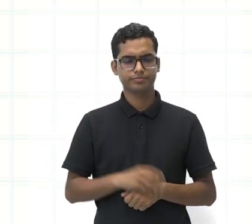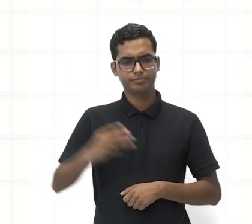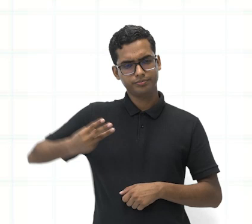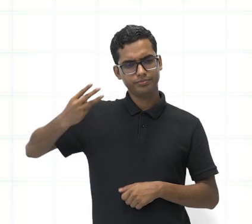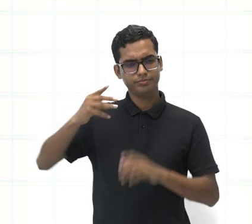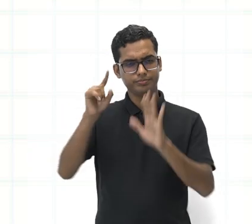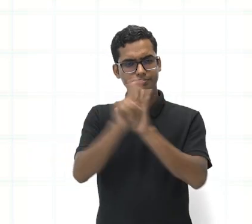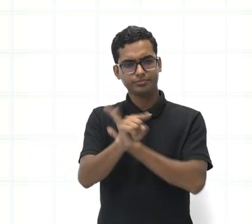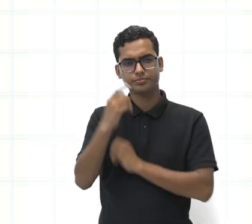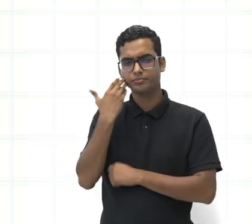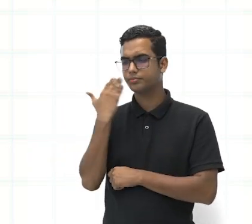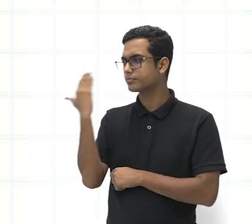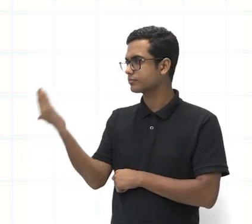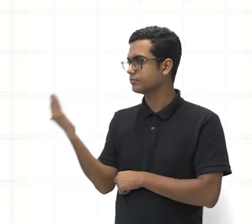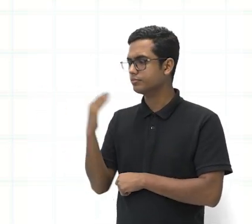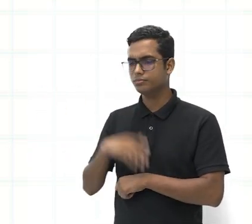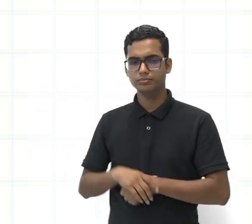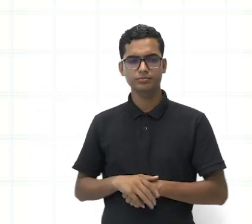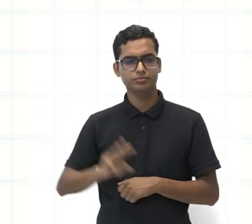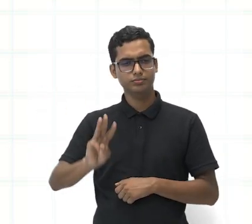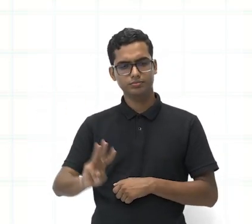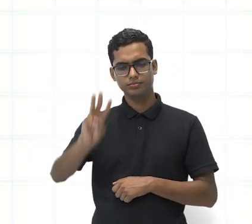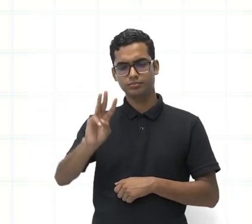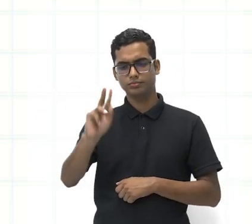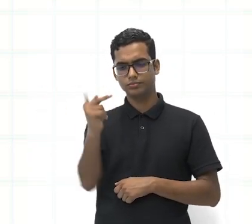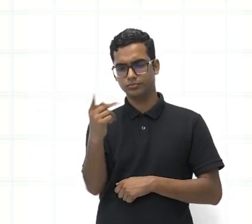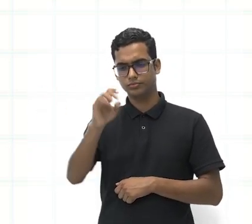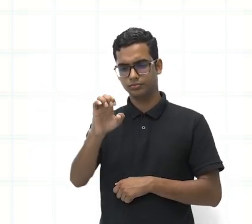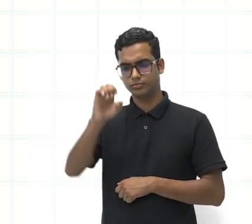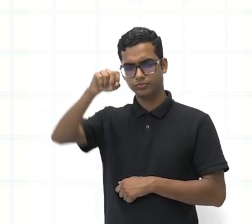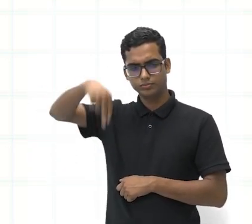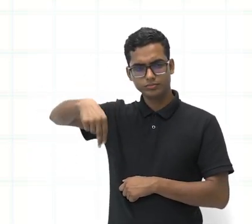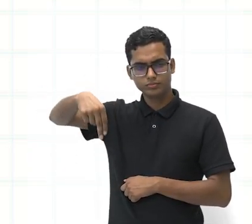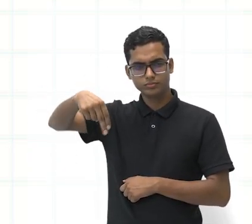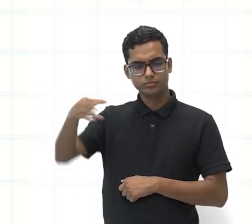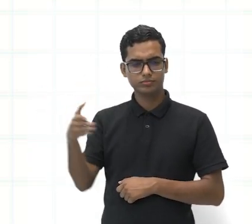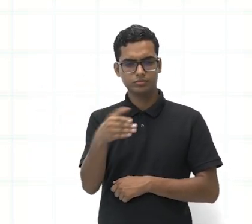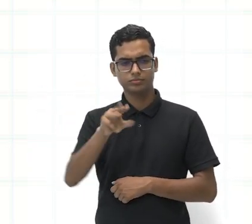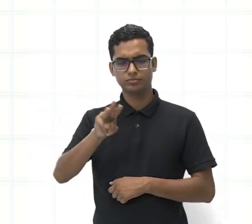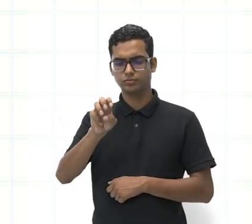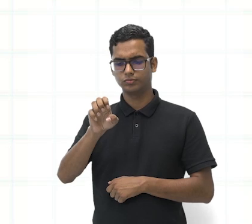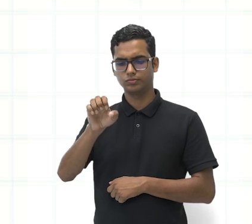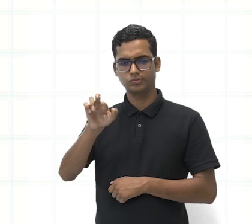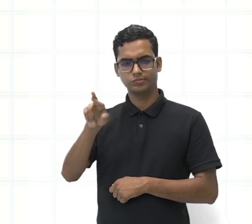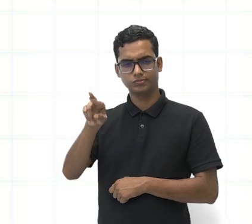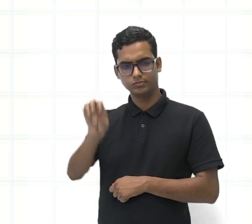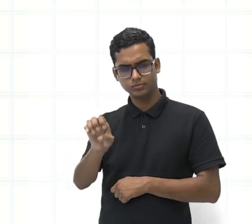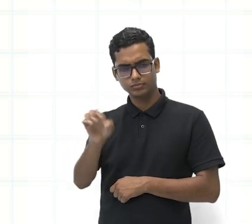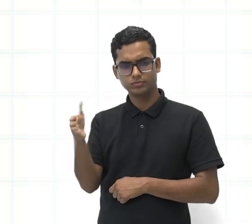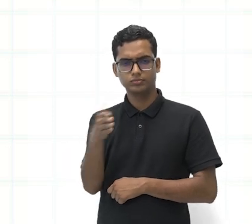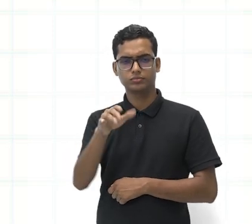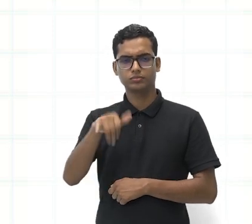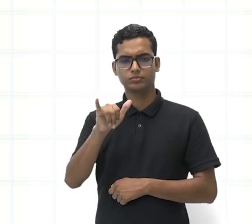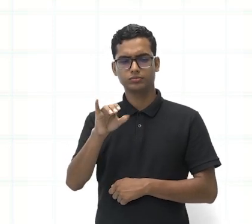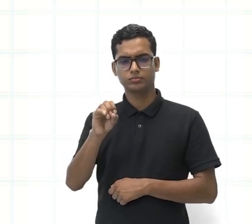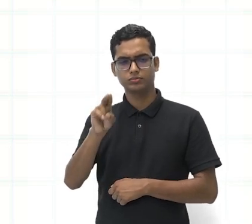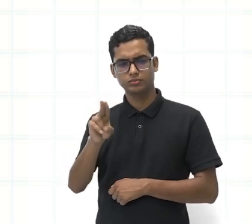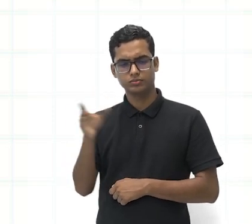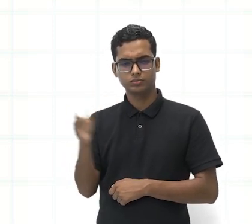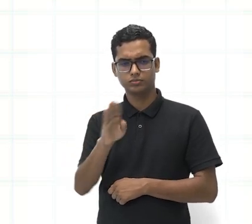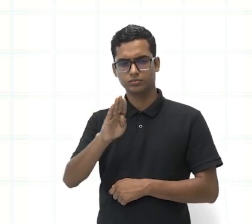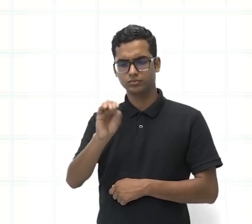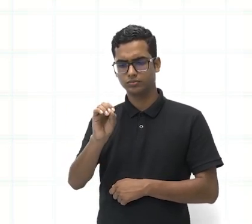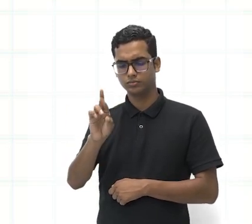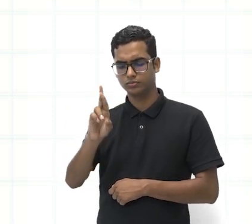born? When were you born? A palavrinha when, vou colocar aqui, é quando, tá? Vou colocar aqui na frente. Quando.